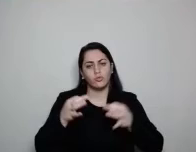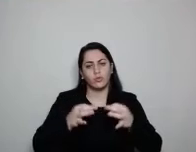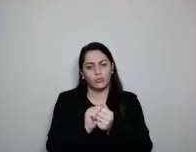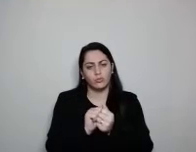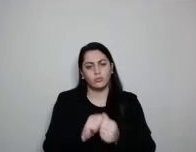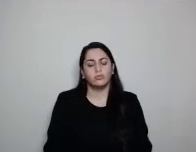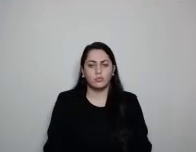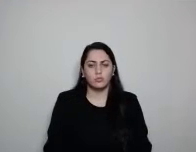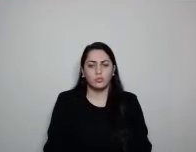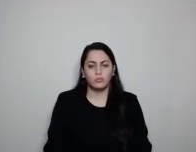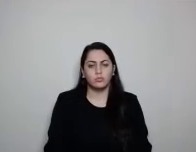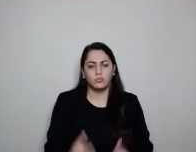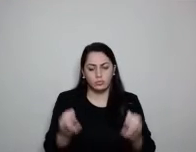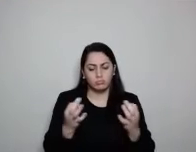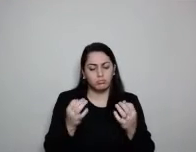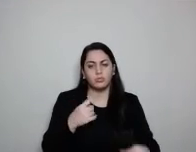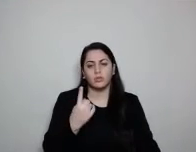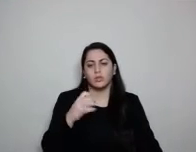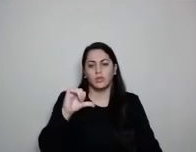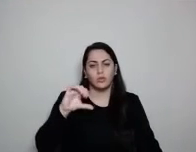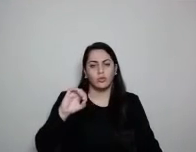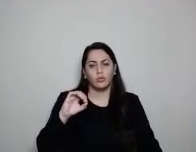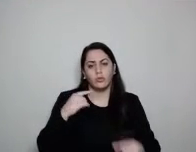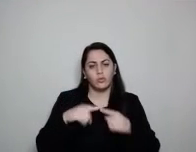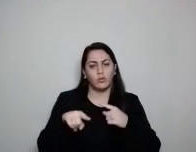O 190 não cabe citação oral, viu?